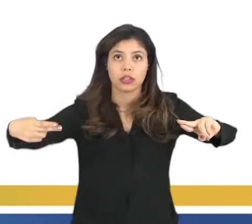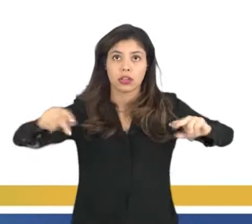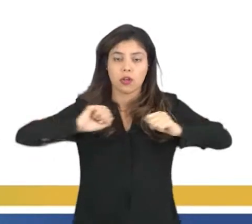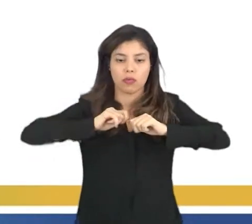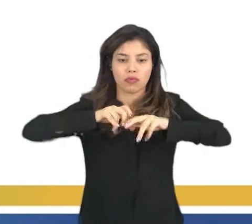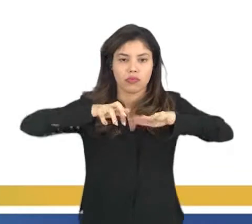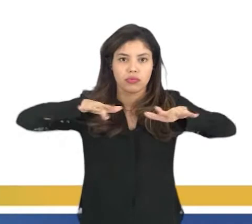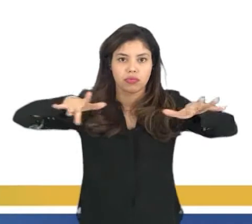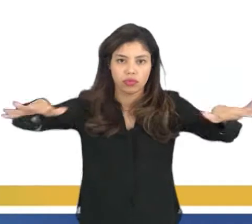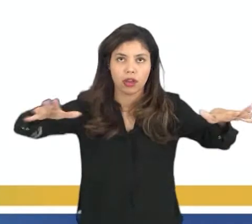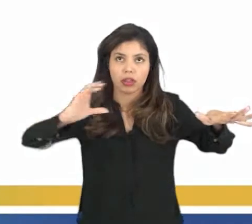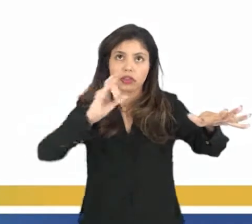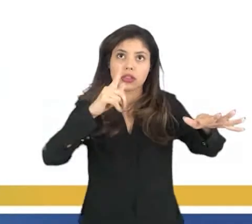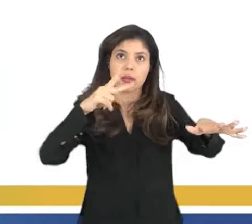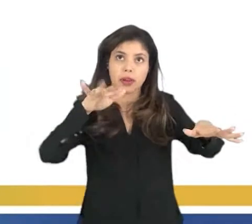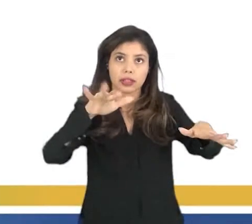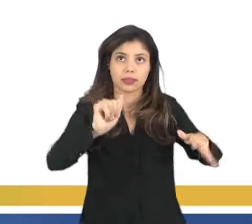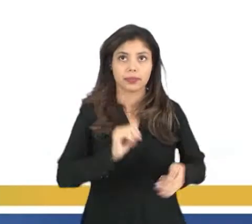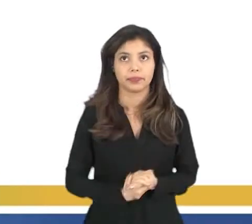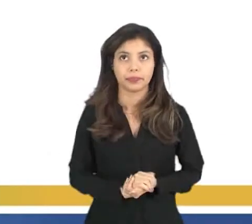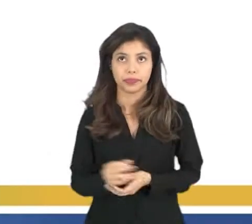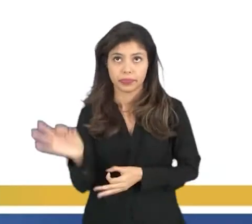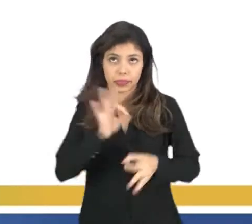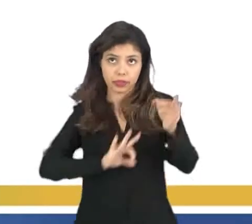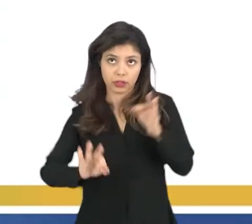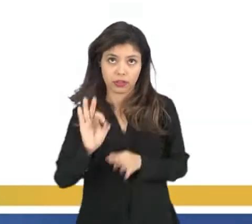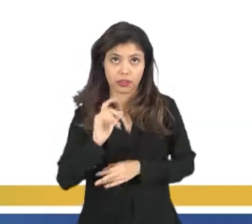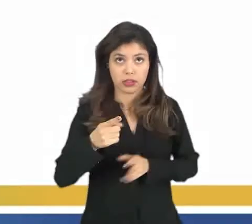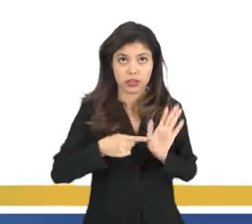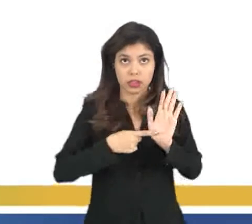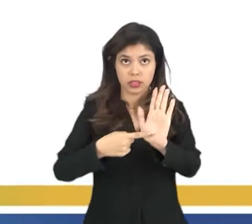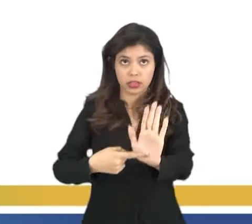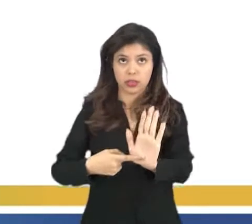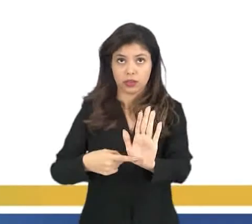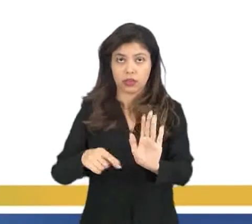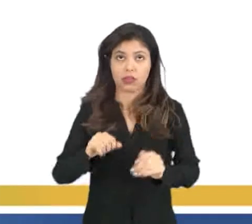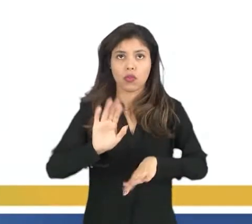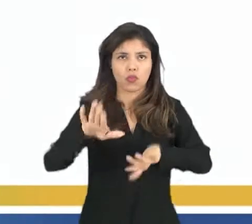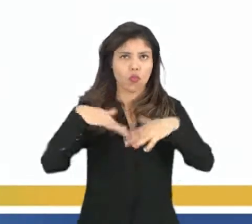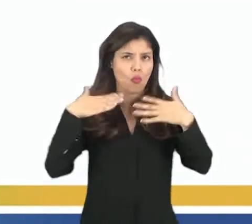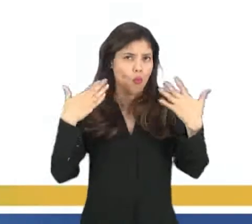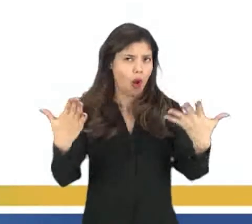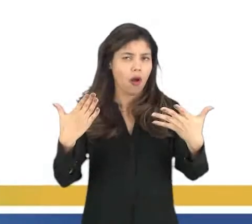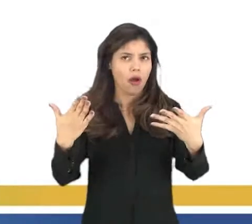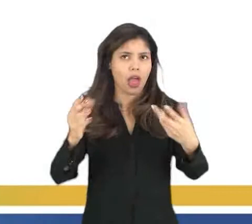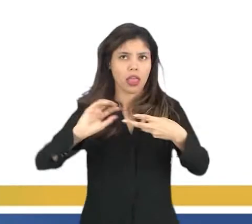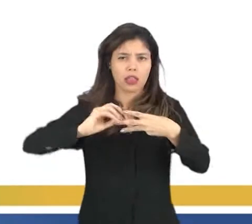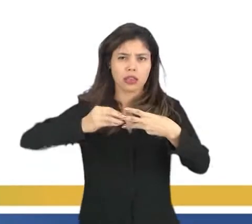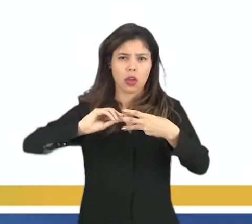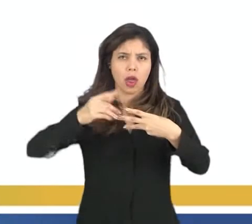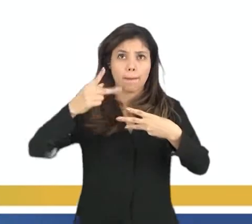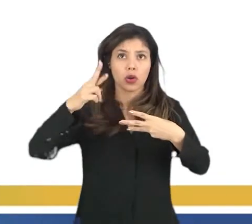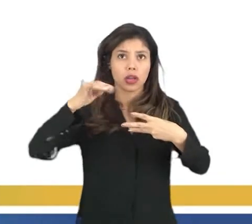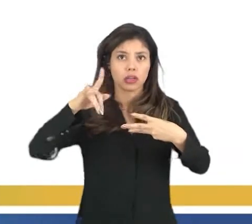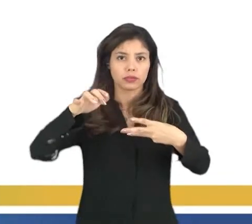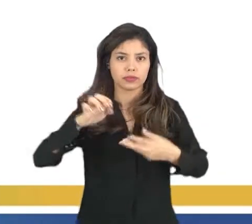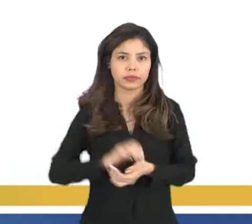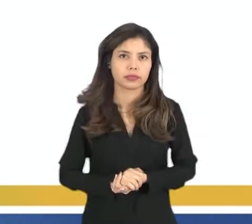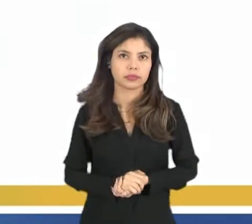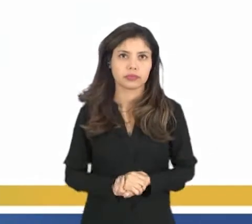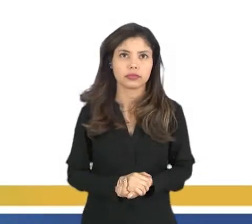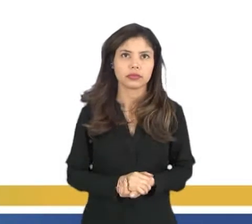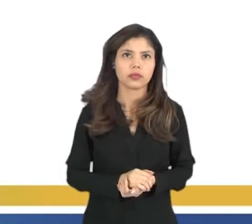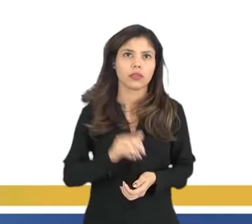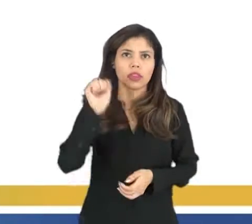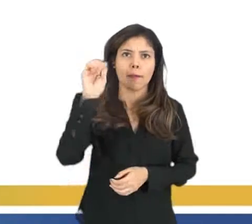que fica disperso, fica jogado no citoplasma. Dos organismos a seguir, qual que apresenta células procariontes? Ou seja, desses